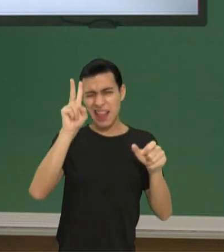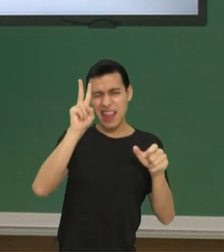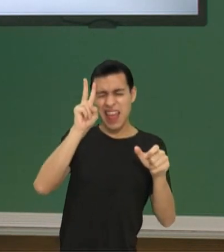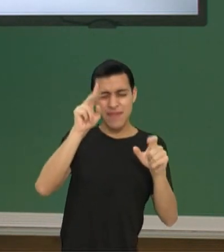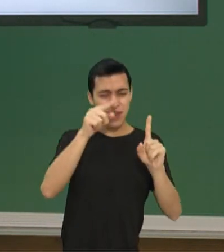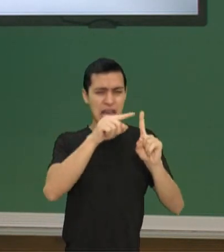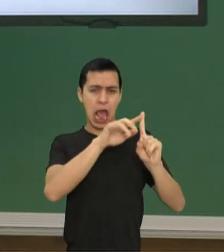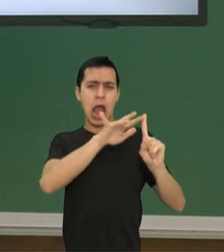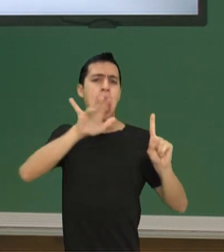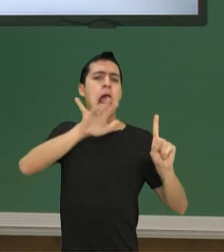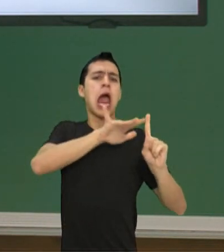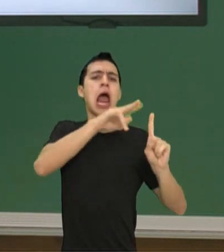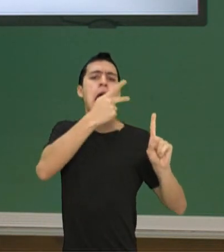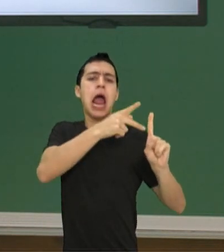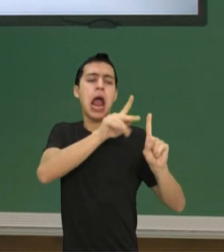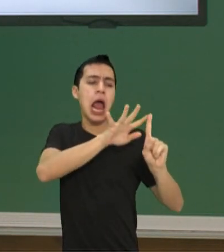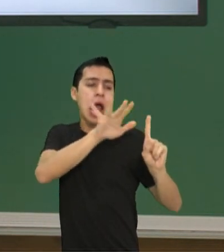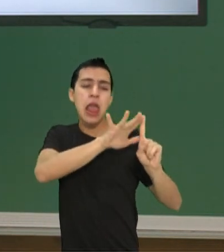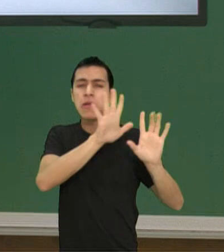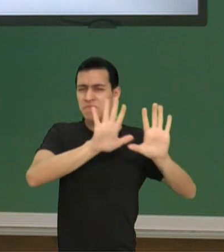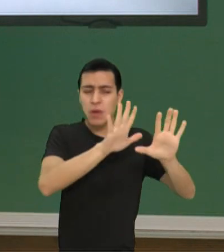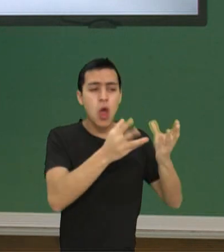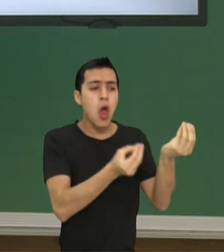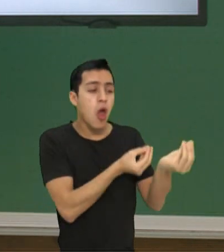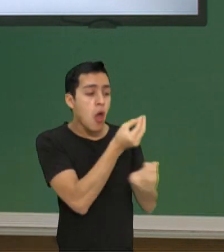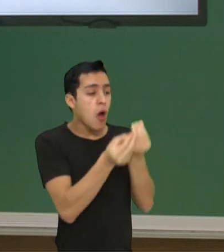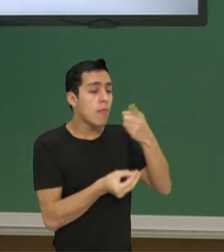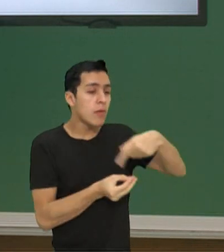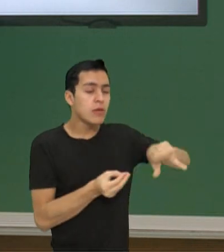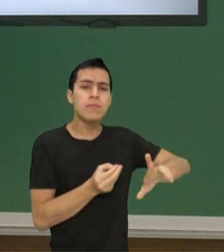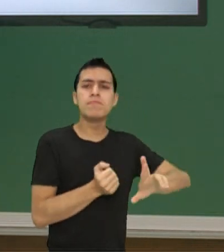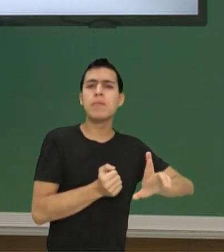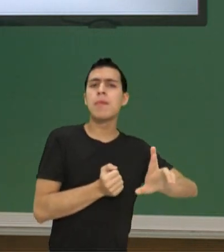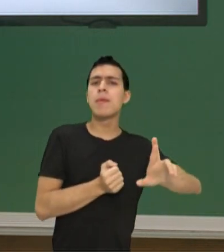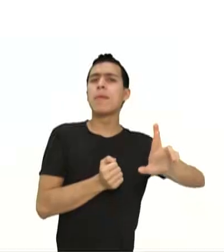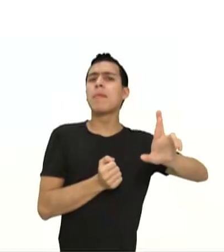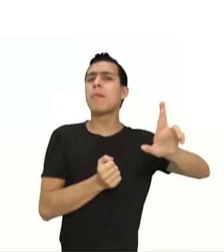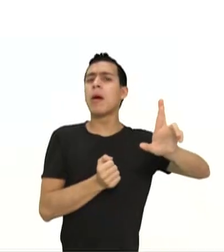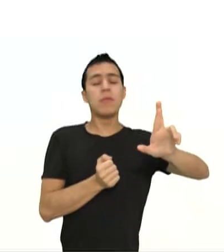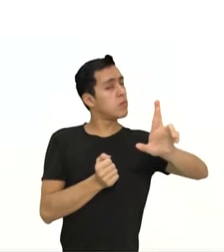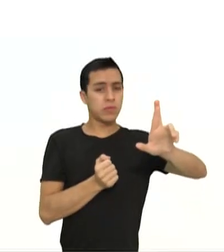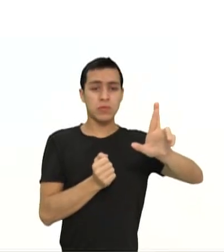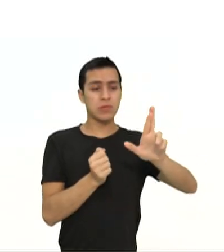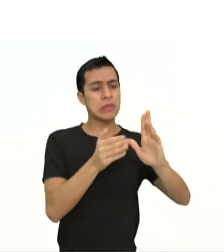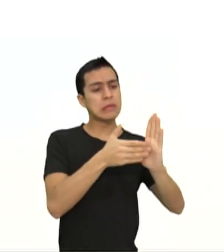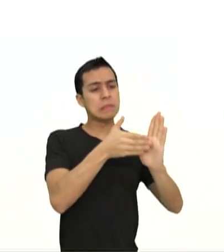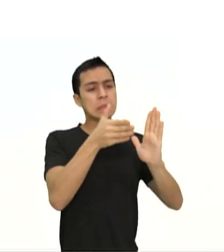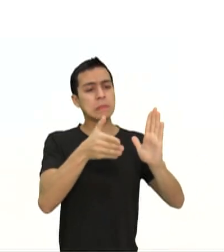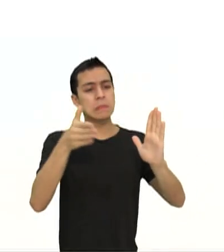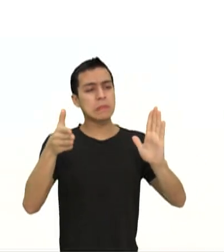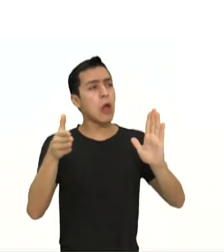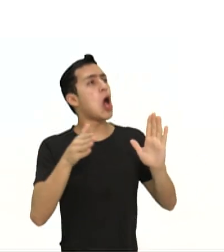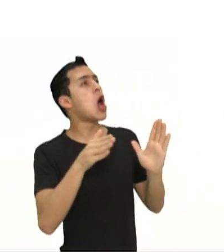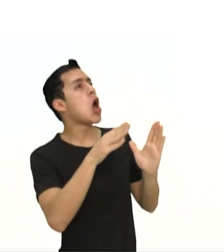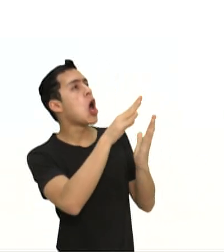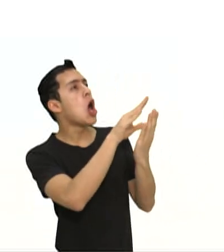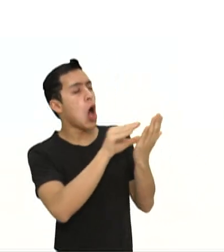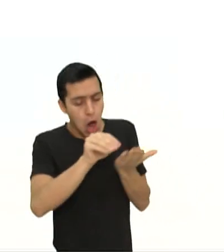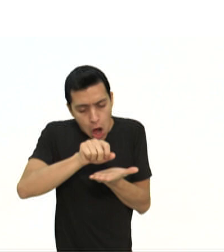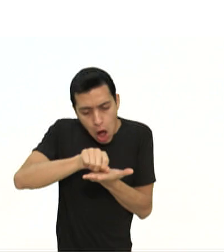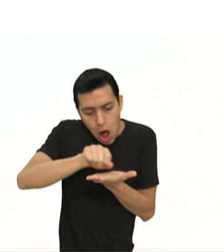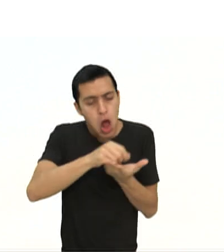ideário, né? Como que eles foram representados nos anos seguintes? Você já viu a história?